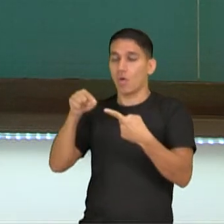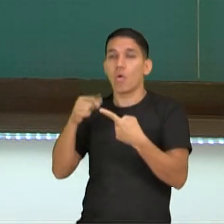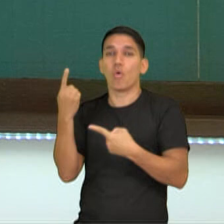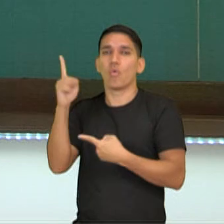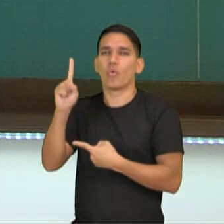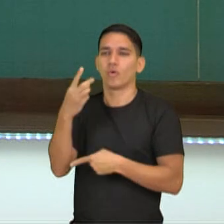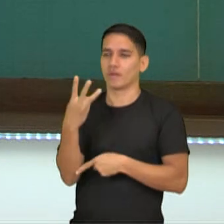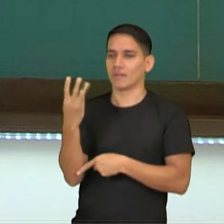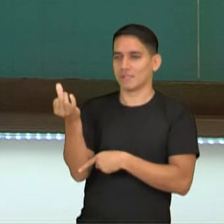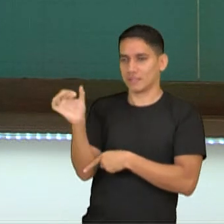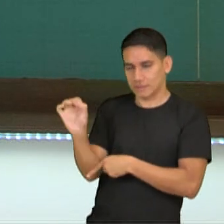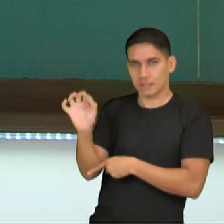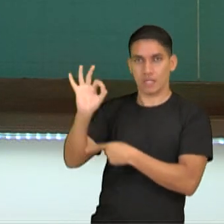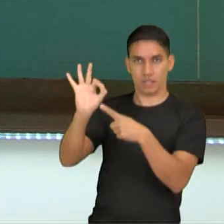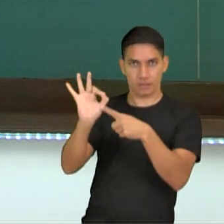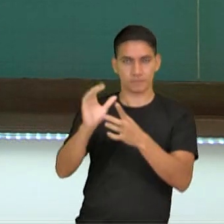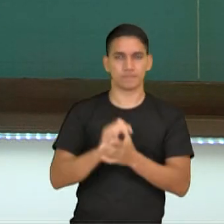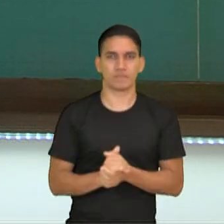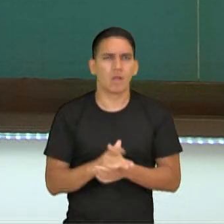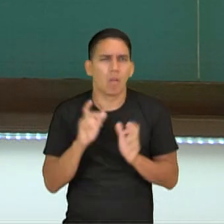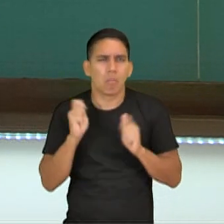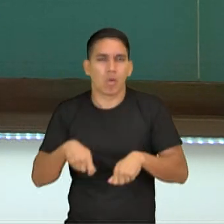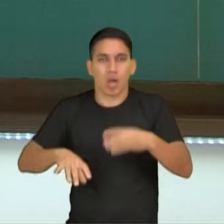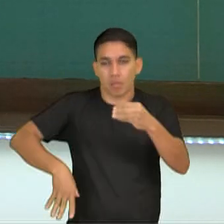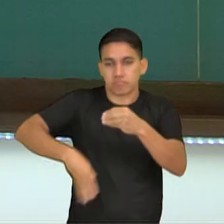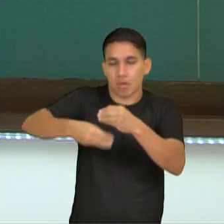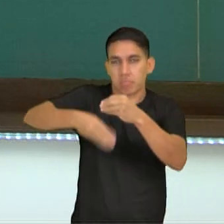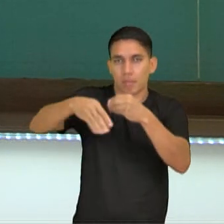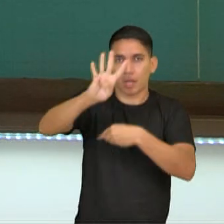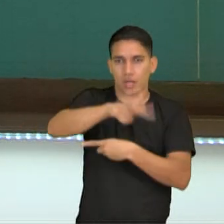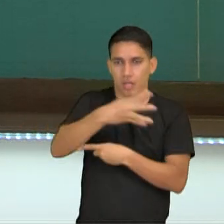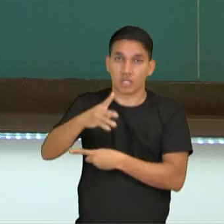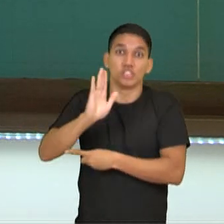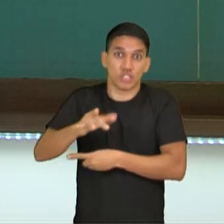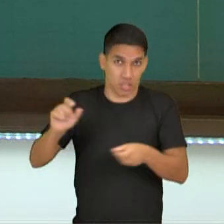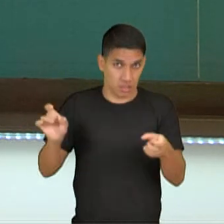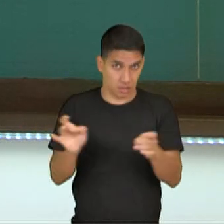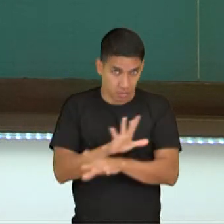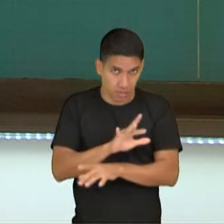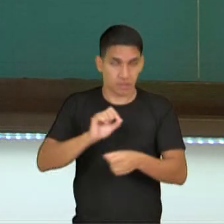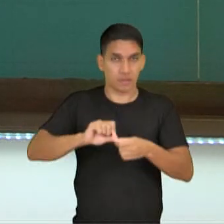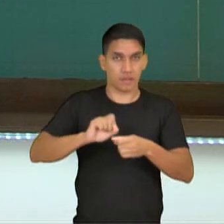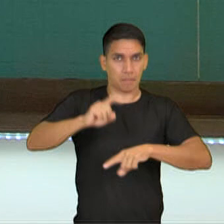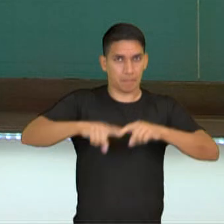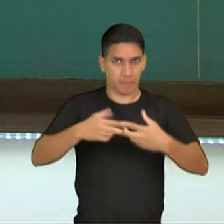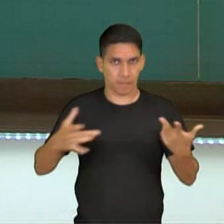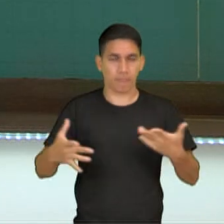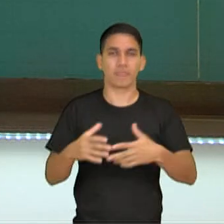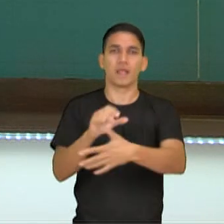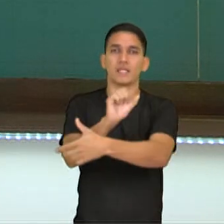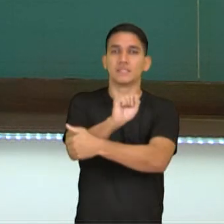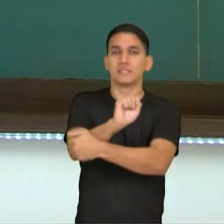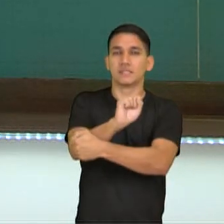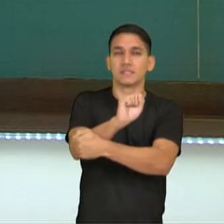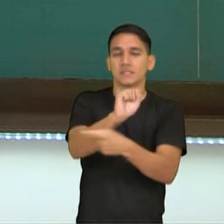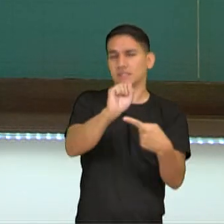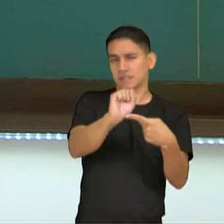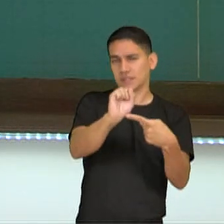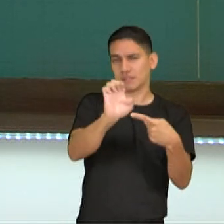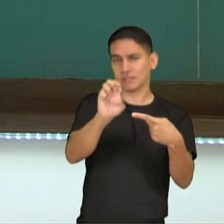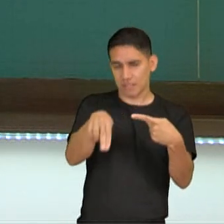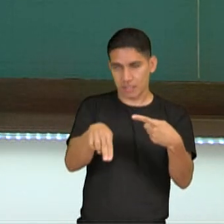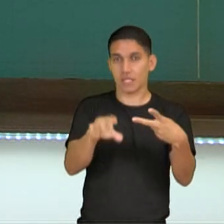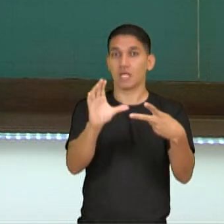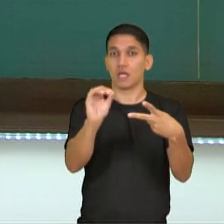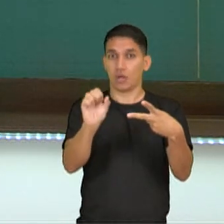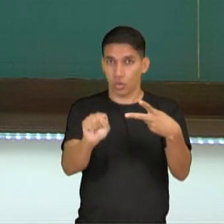já colocar, completar na tabela que vocês já têm no material de vocês, seno e cosseno, pode completar lá com a terceira linha